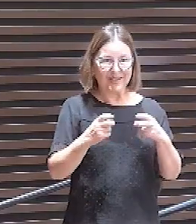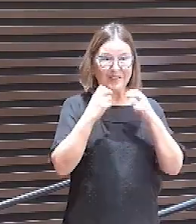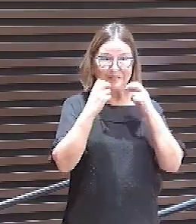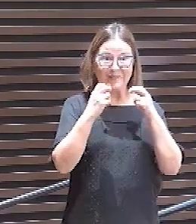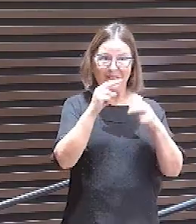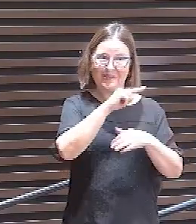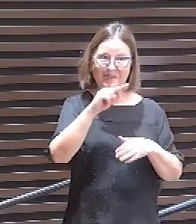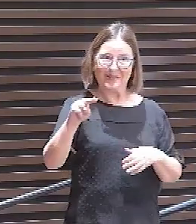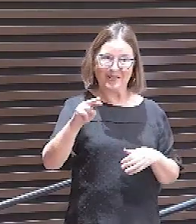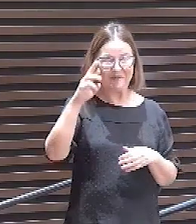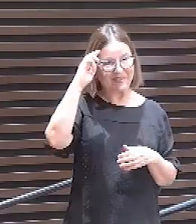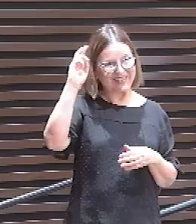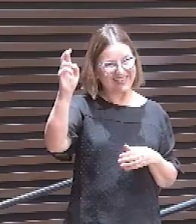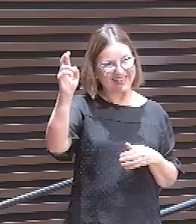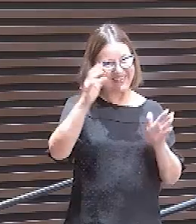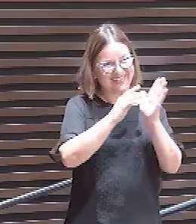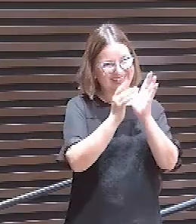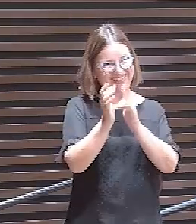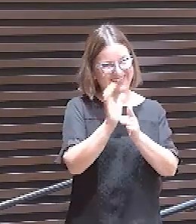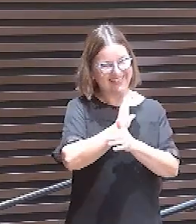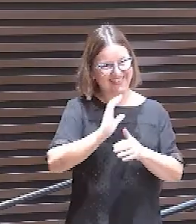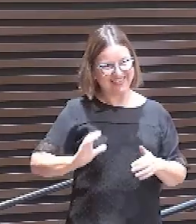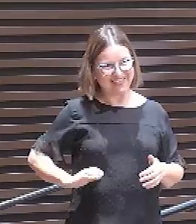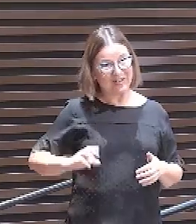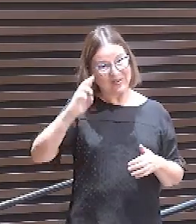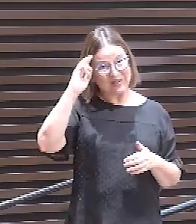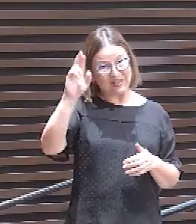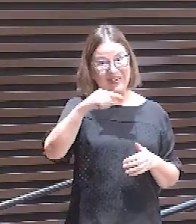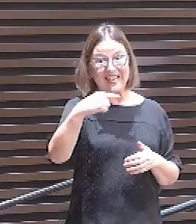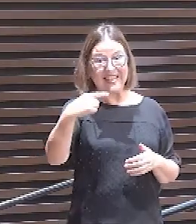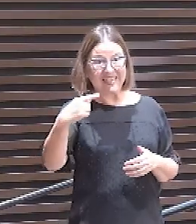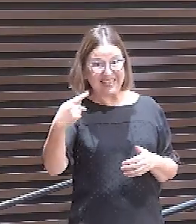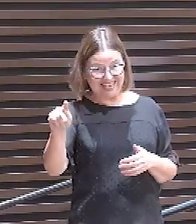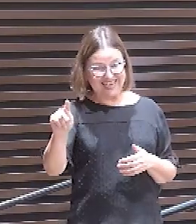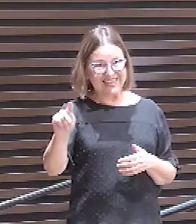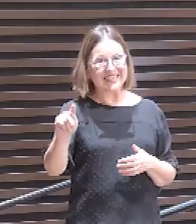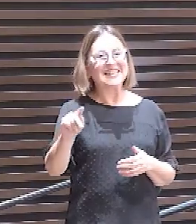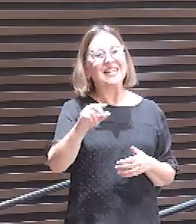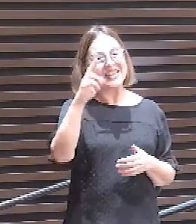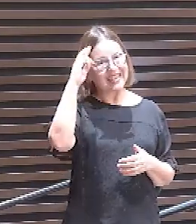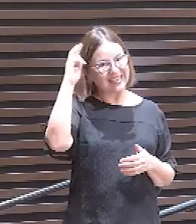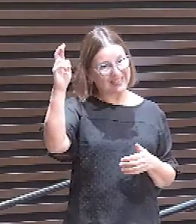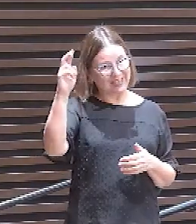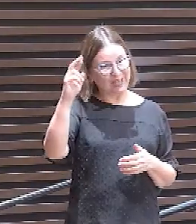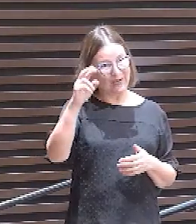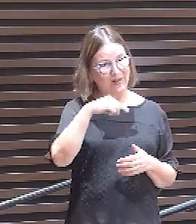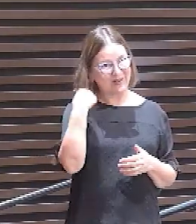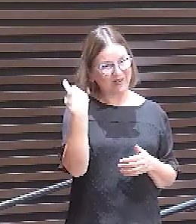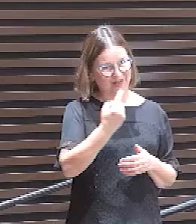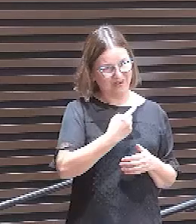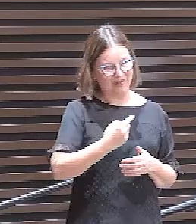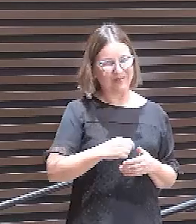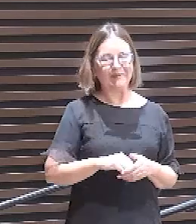Cristo, Senhor deles e nosso. Nós já somos santos em posição.